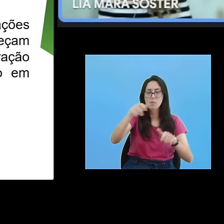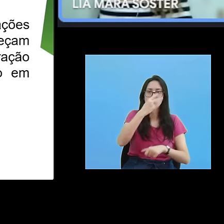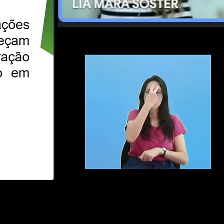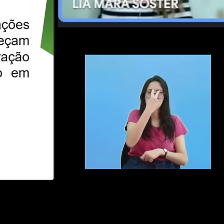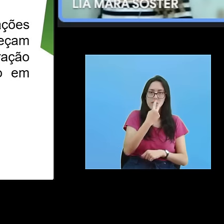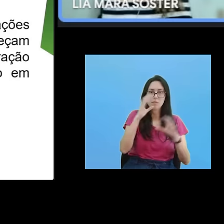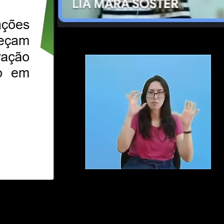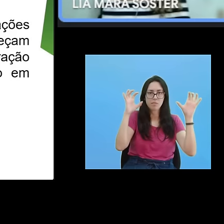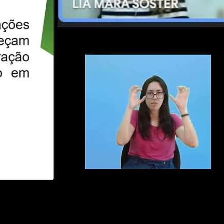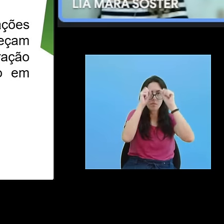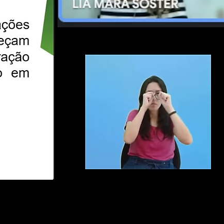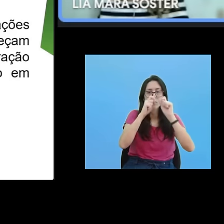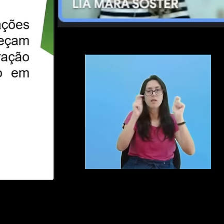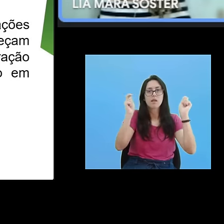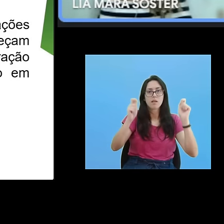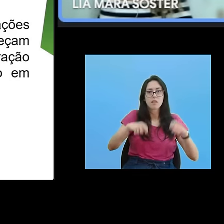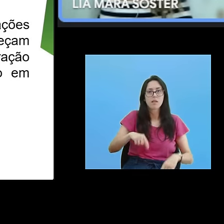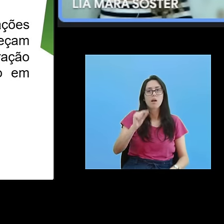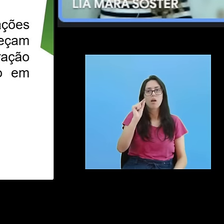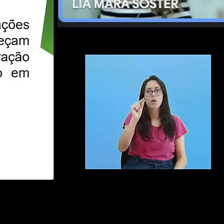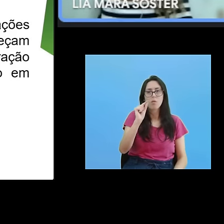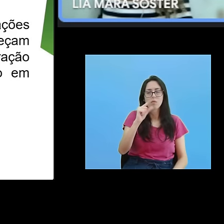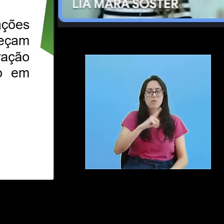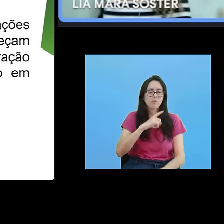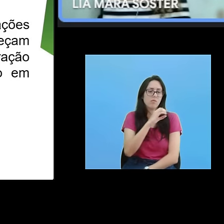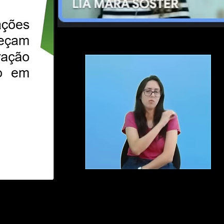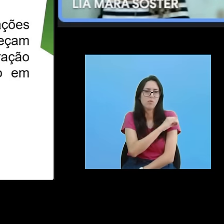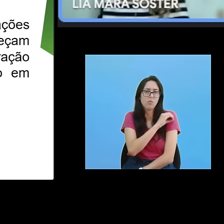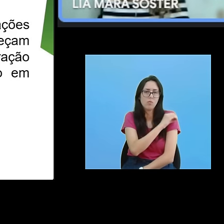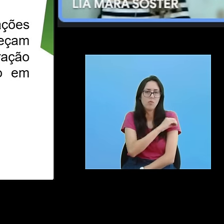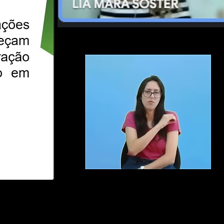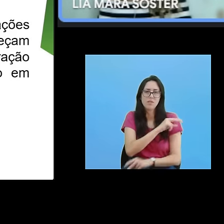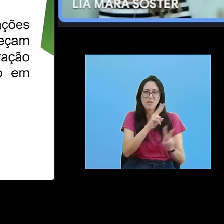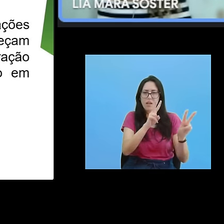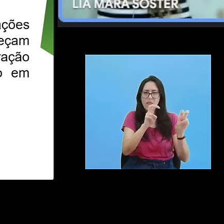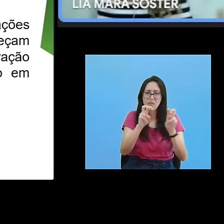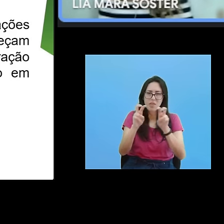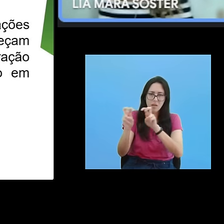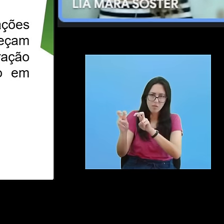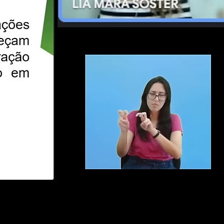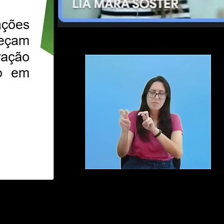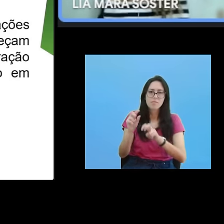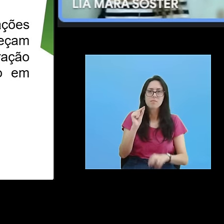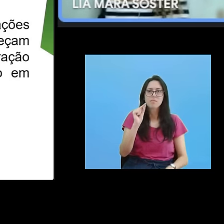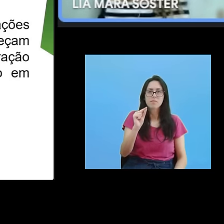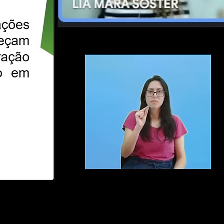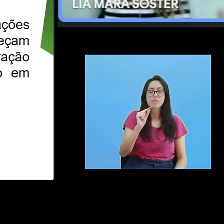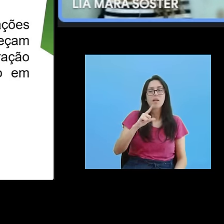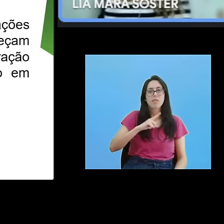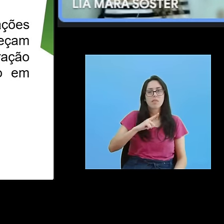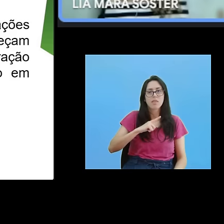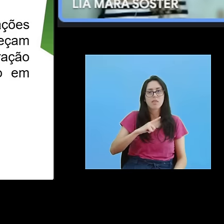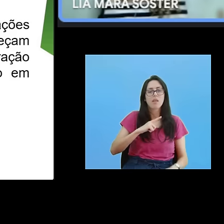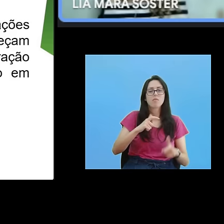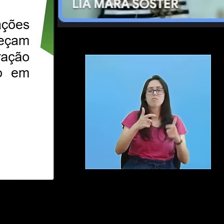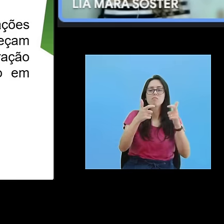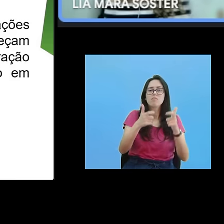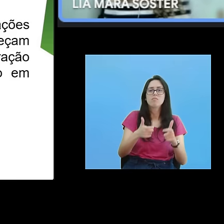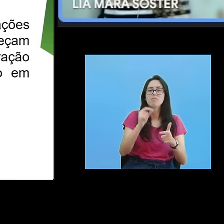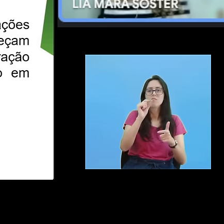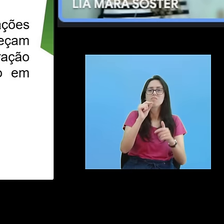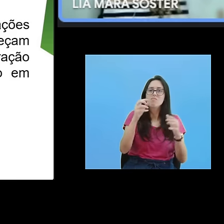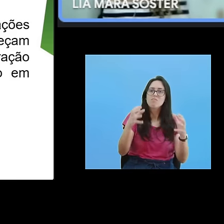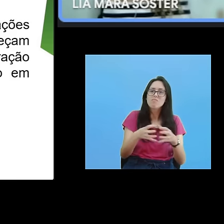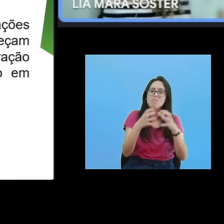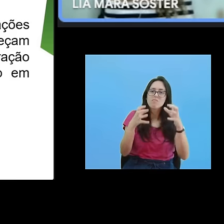visão, através dessas oficinas temáticas, a partir das demandas que eles trazem, um espaço, então, de